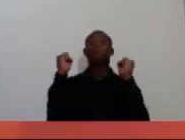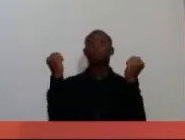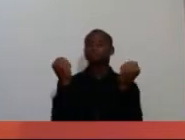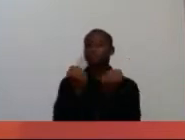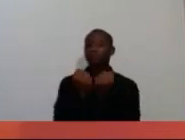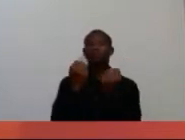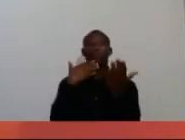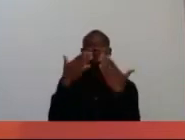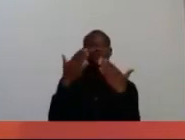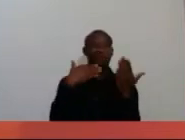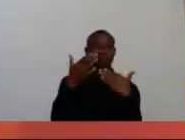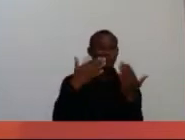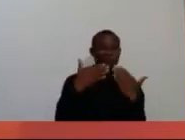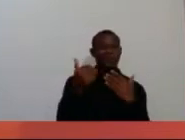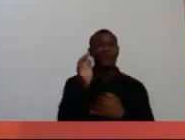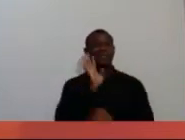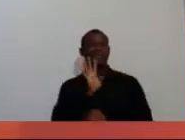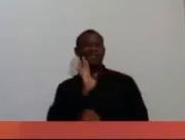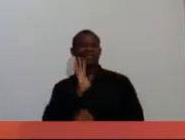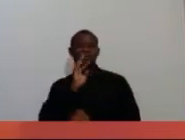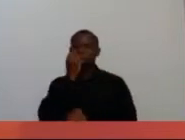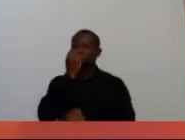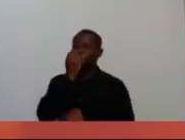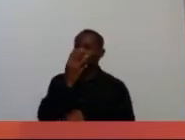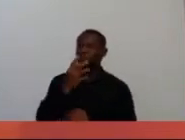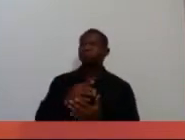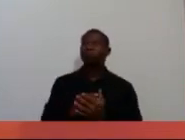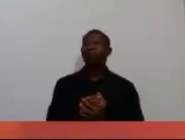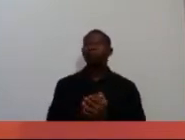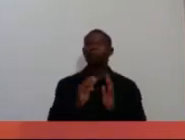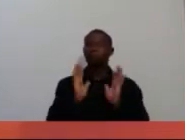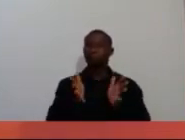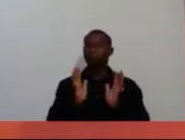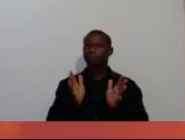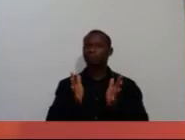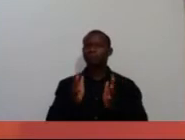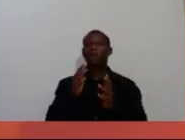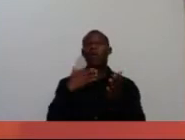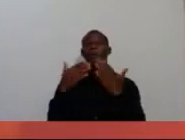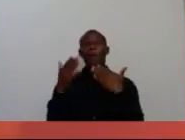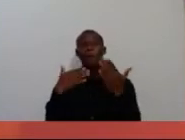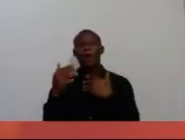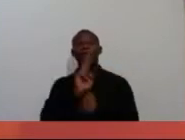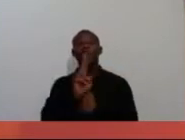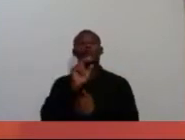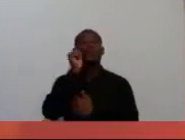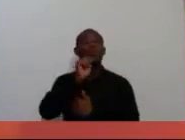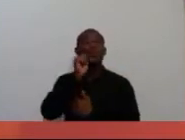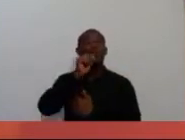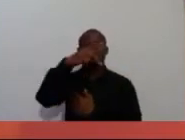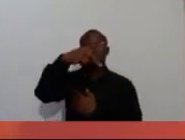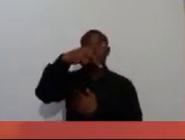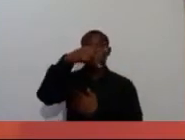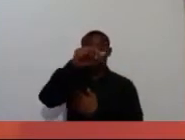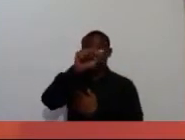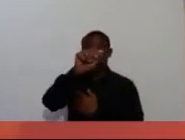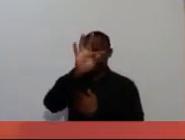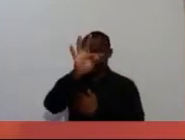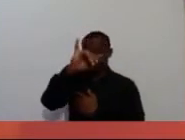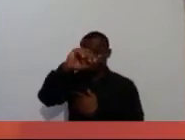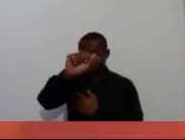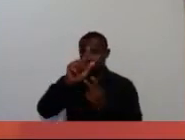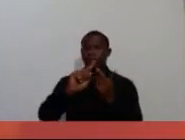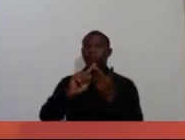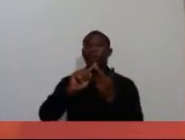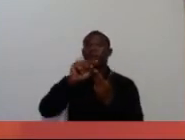nós conversaremos com a Kátia Lucena e também a Beatriz Venault, duas especialistas, a diretora de educação profissional